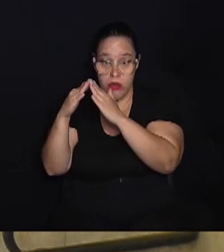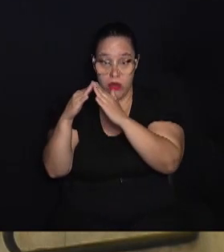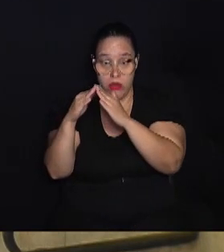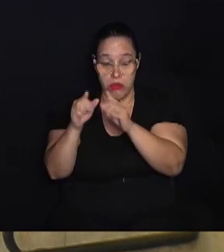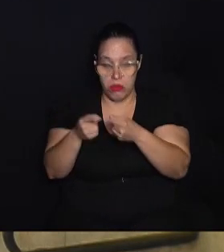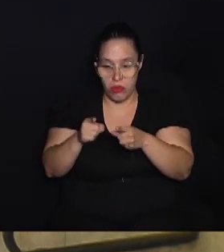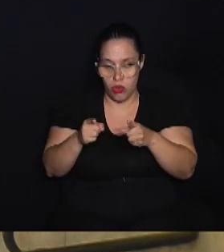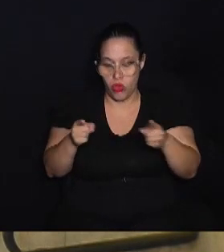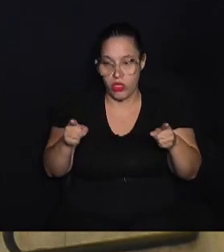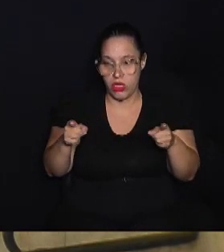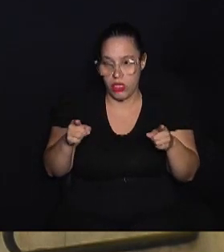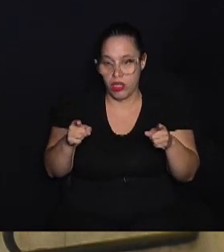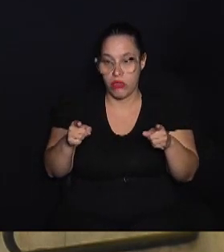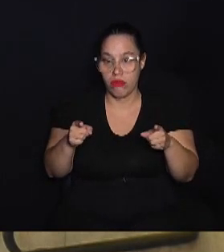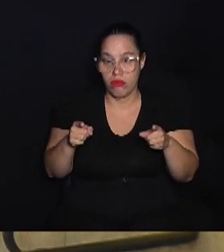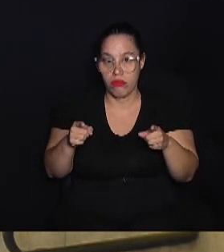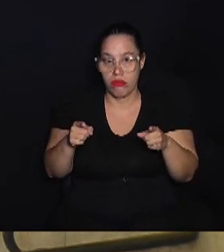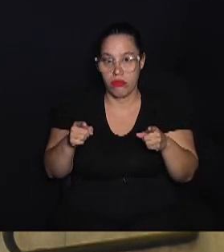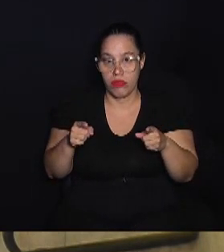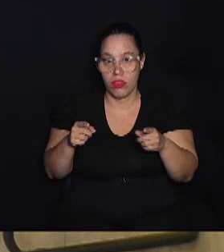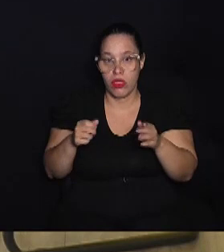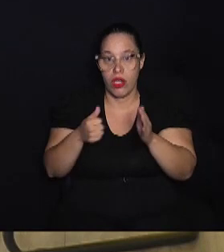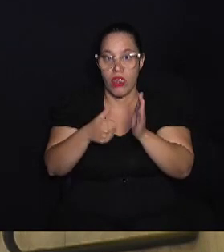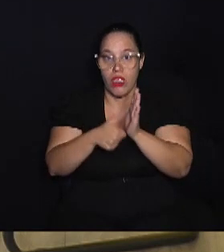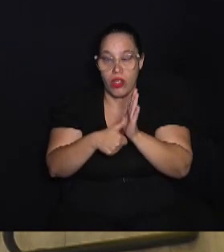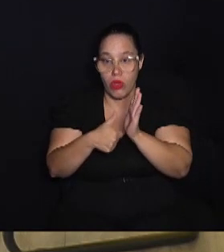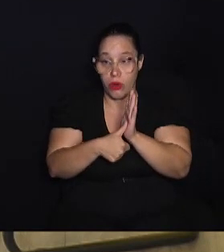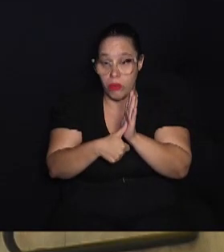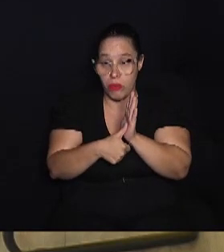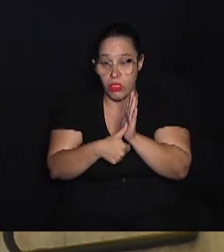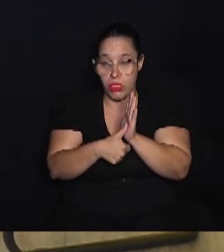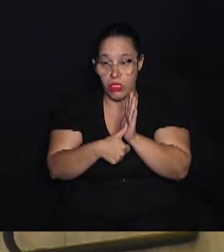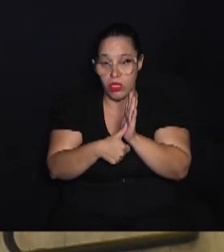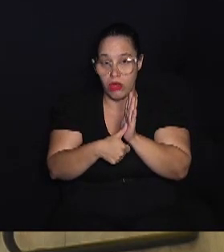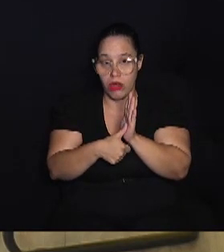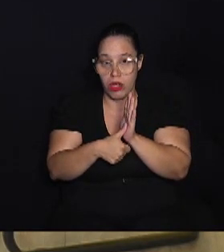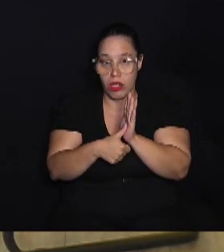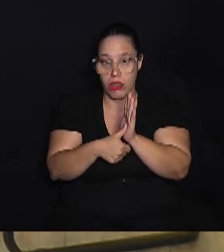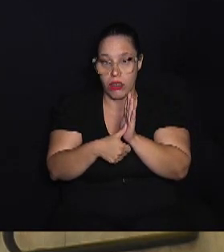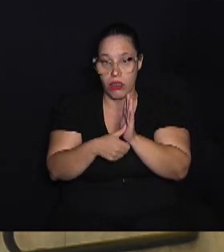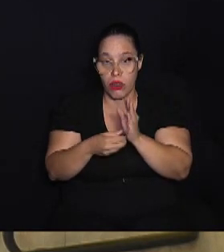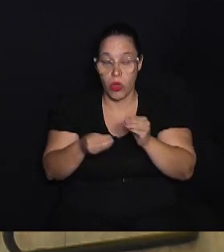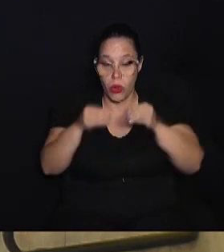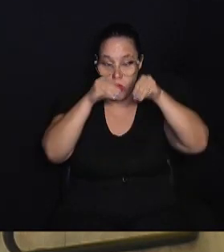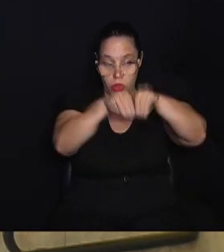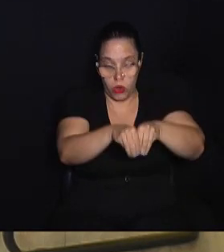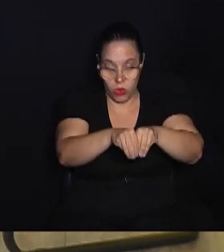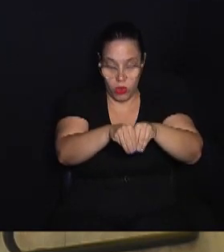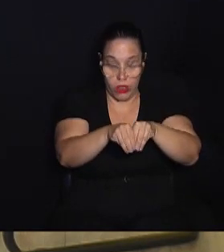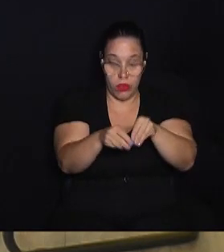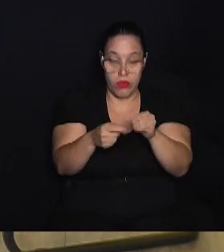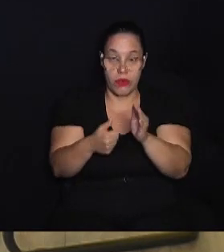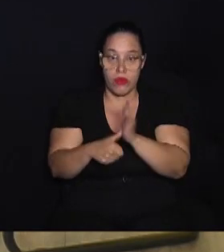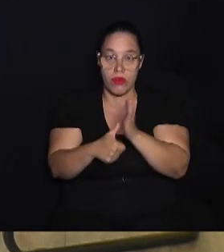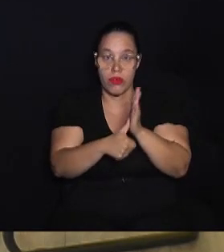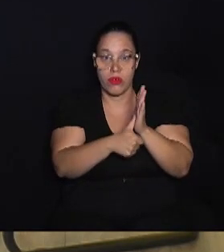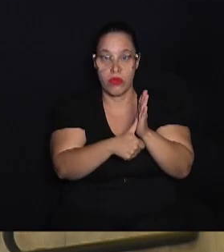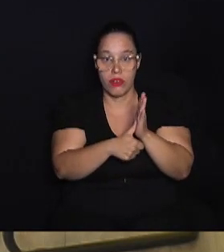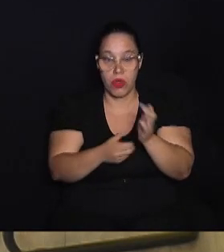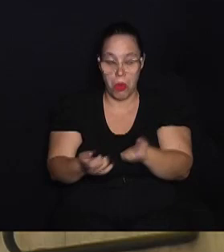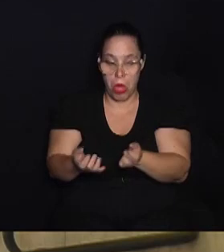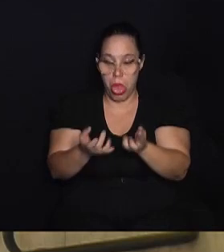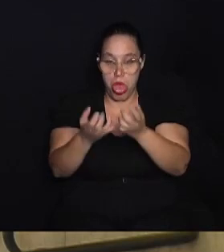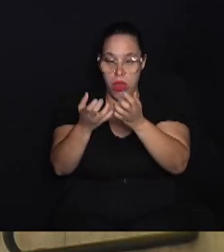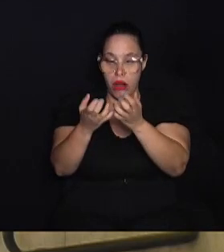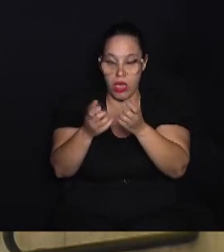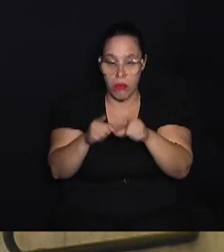churrasqueira, né? Aí ela tinha documentos pessoais. Ela colocou na churrasqueira os documentos pessoais dela para queimar